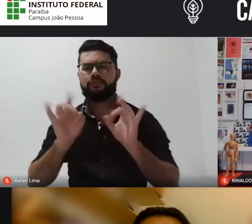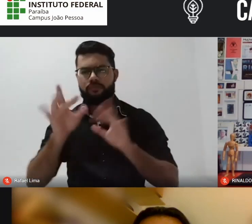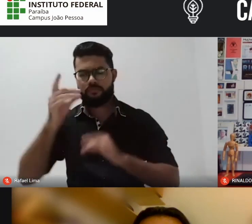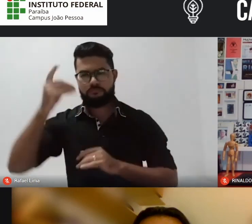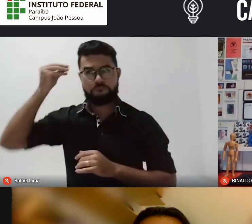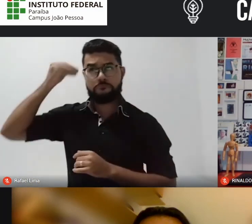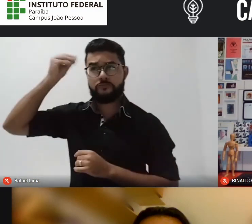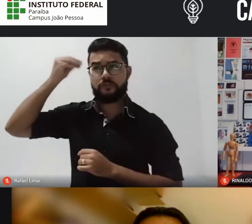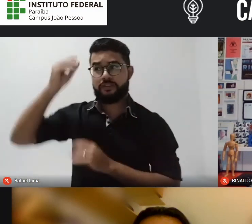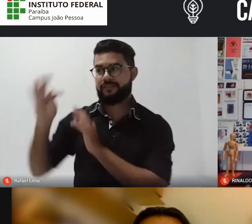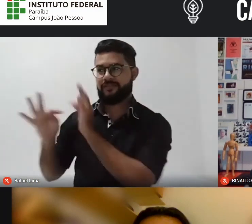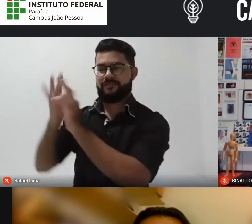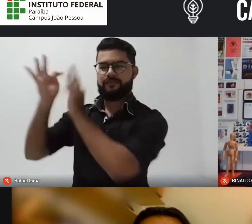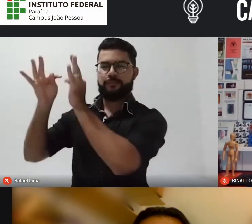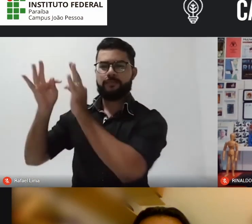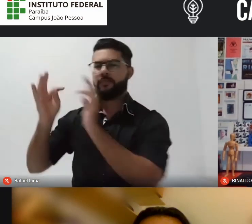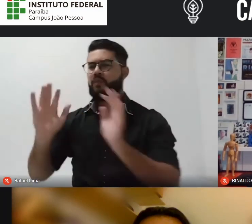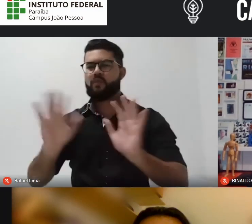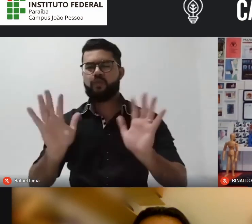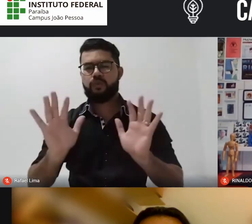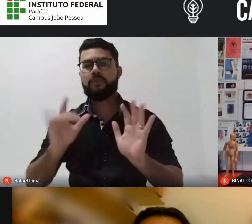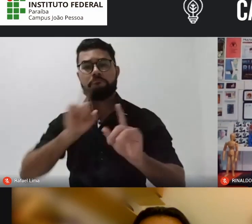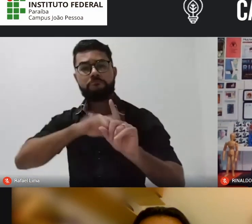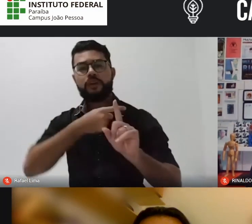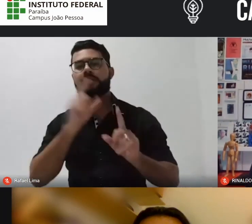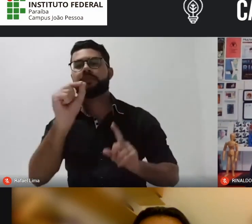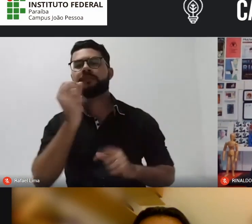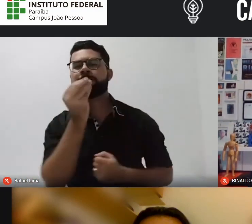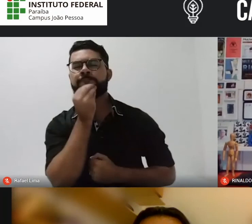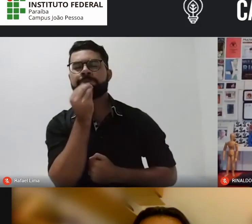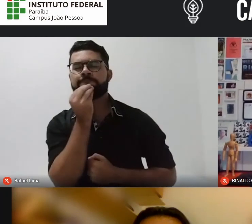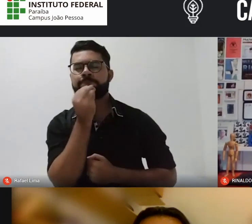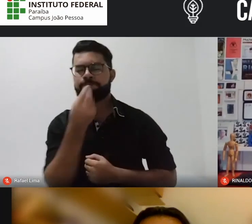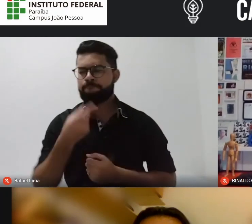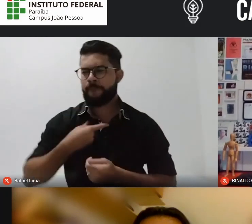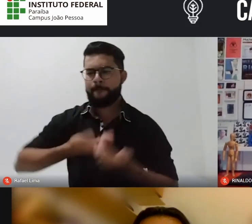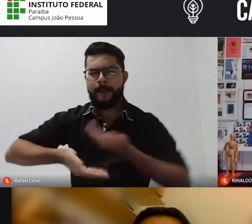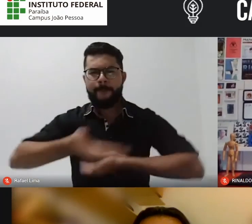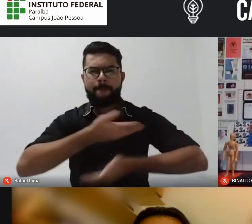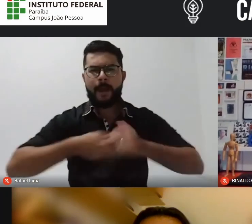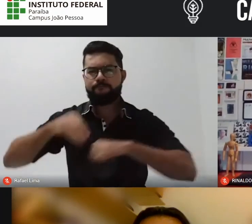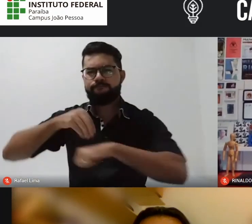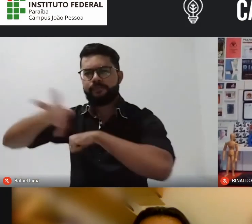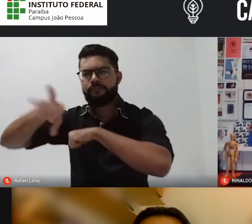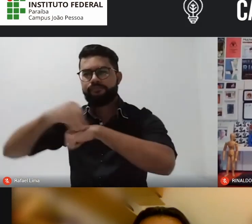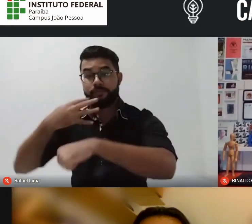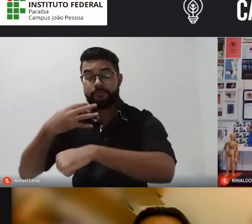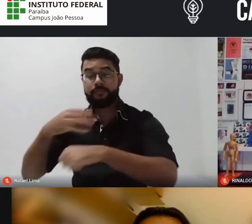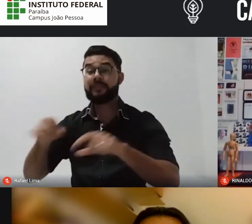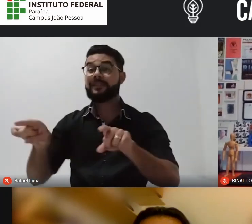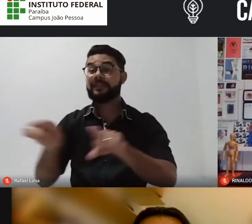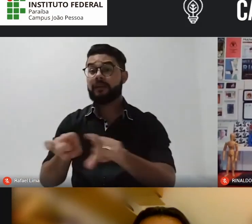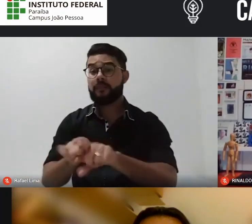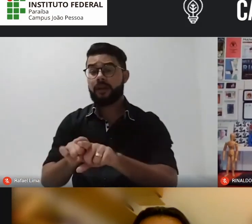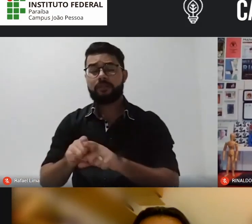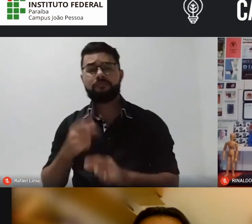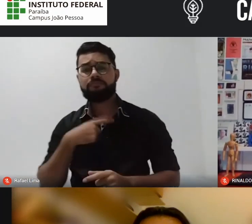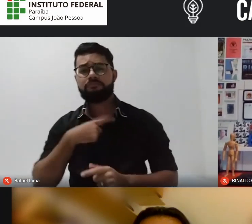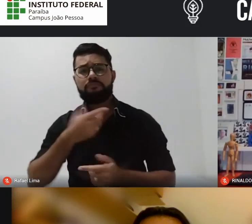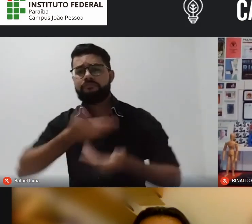tecnológico, mas também o desejo de contribuir. Partilhamos não somente a reinvenção do